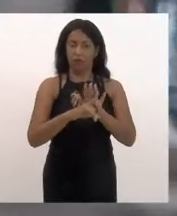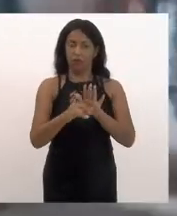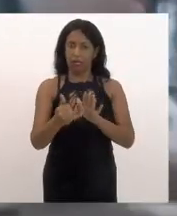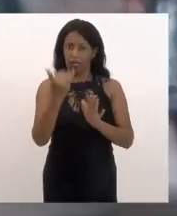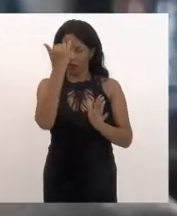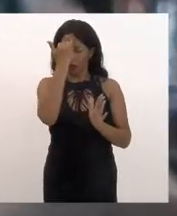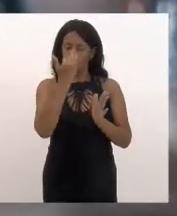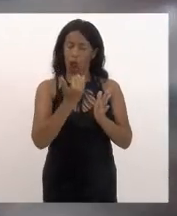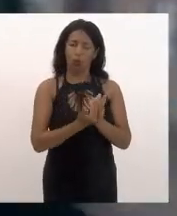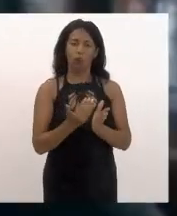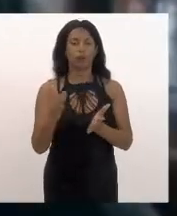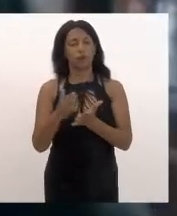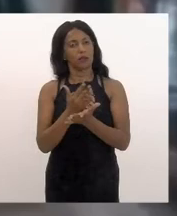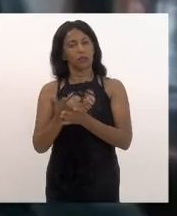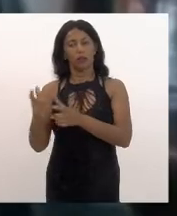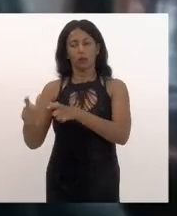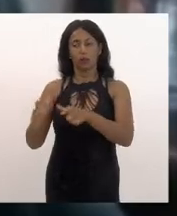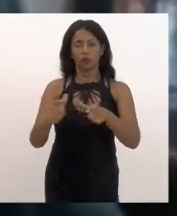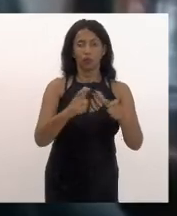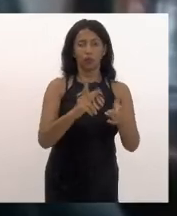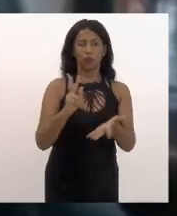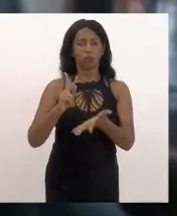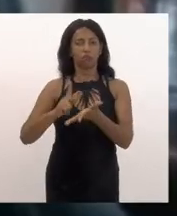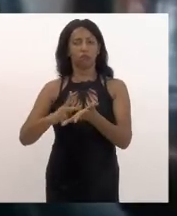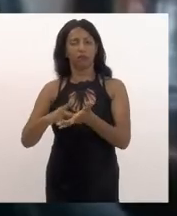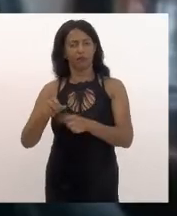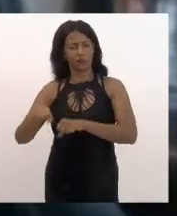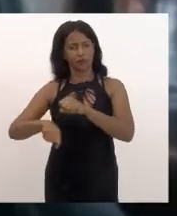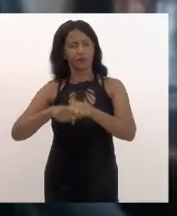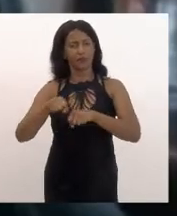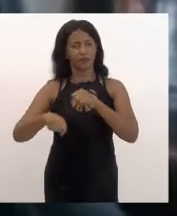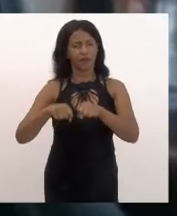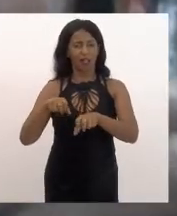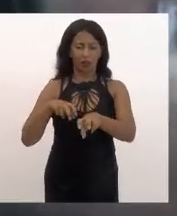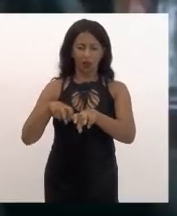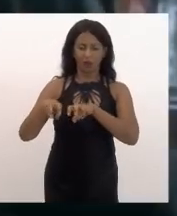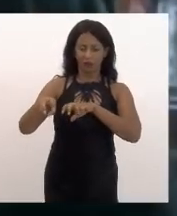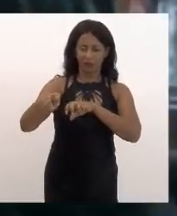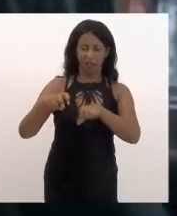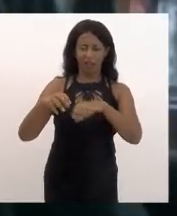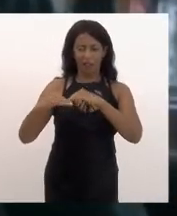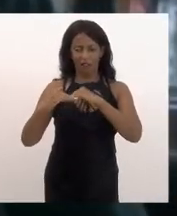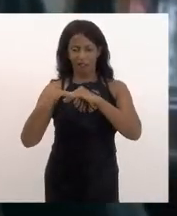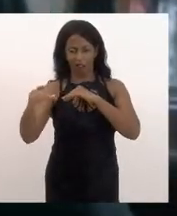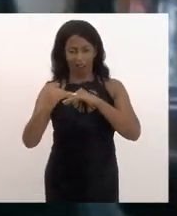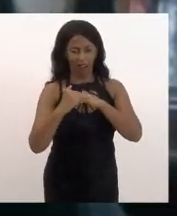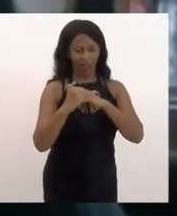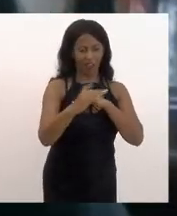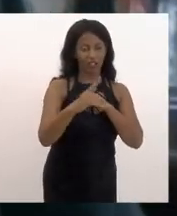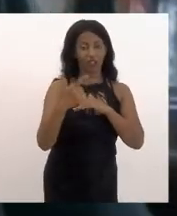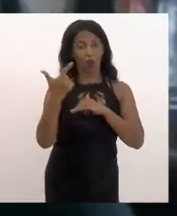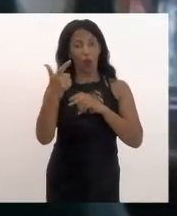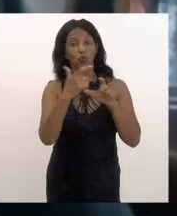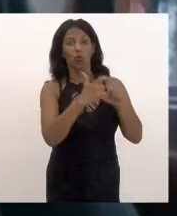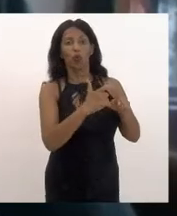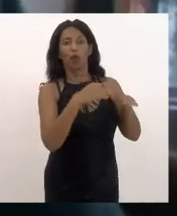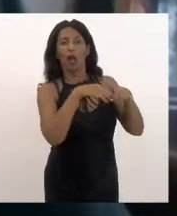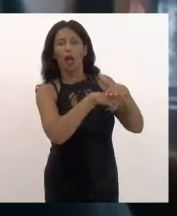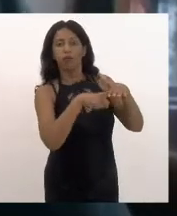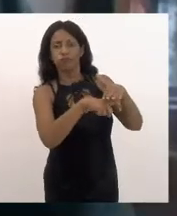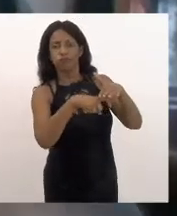cumpra-se. Em alguns lugares se fizeram realmente as ciclovias, as ciclofaixas. Em outros se construíram bicicletários, em outros